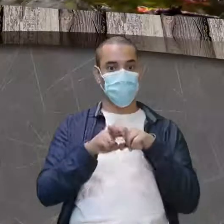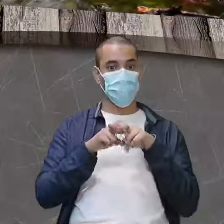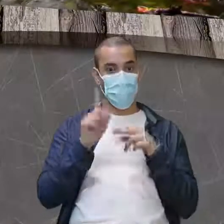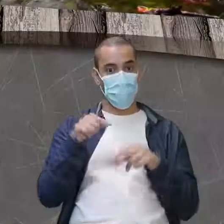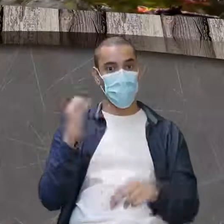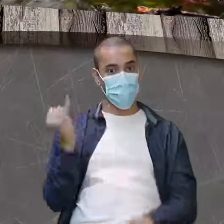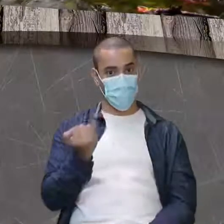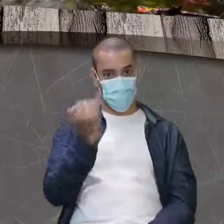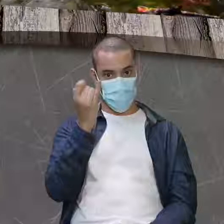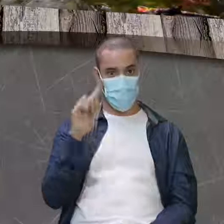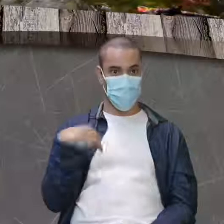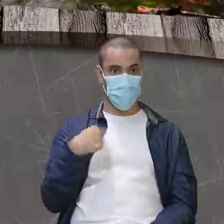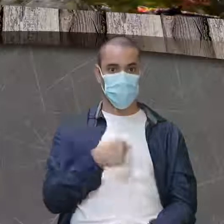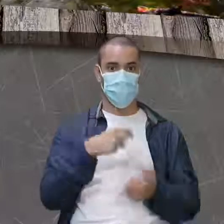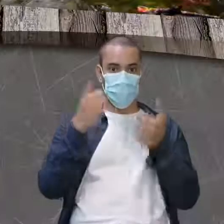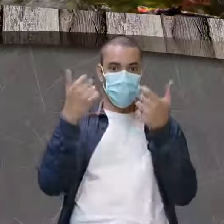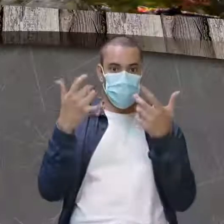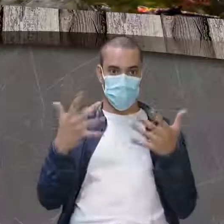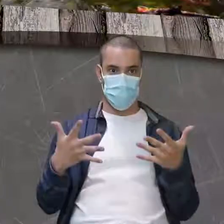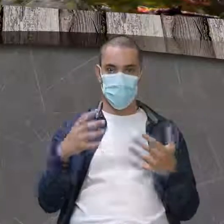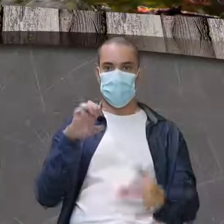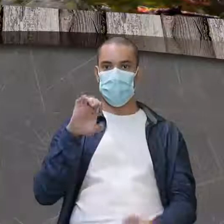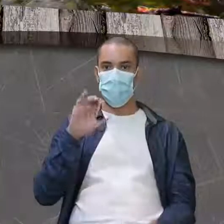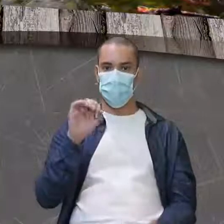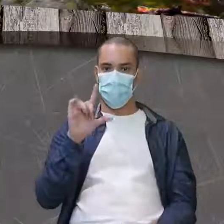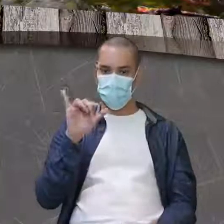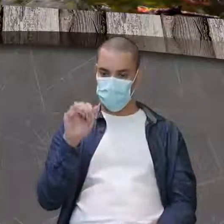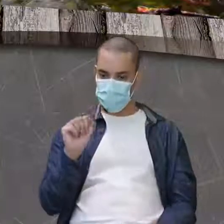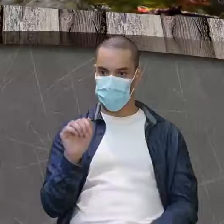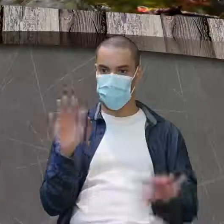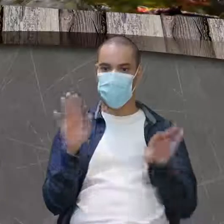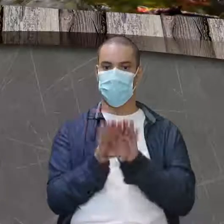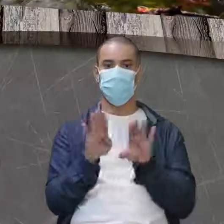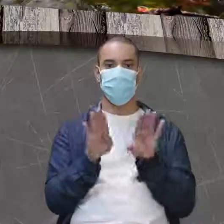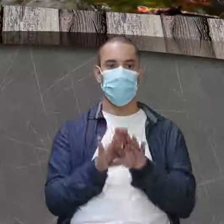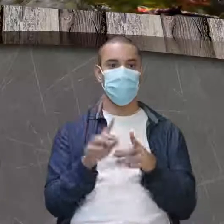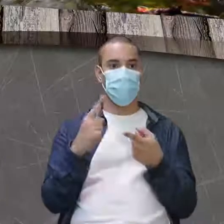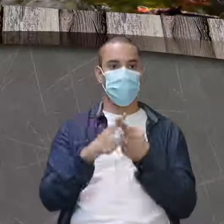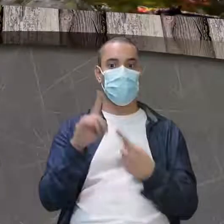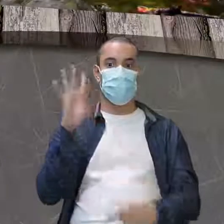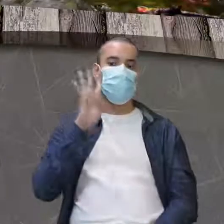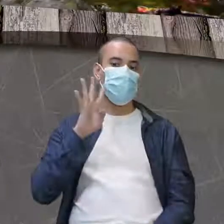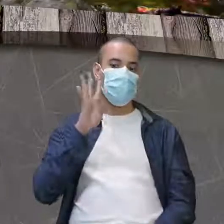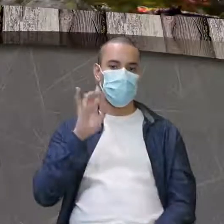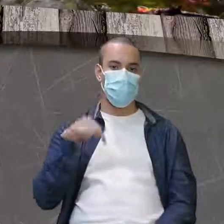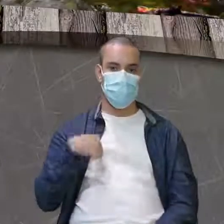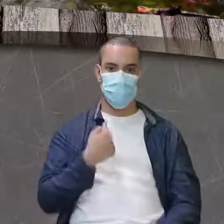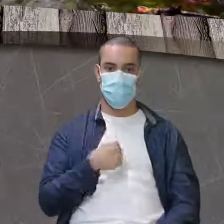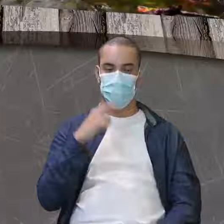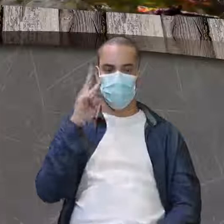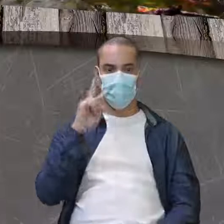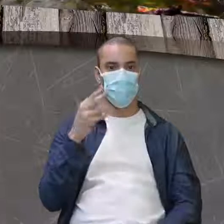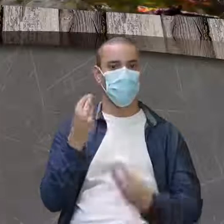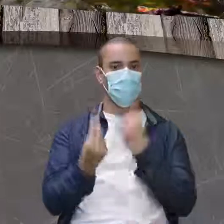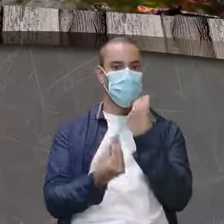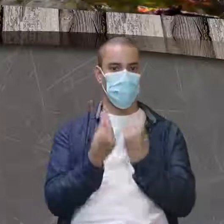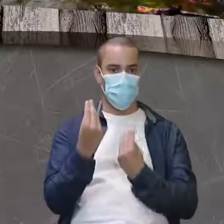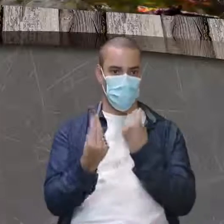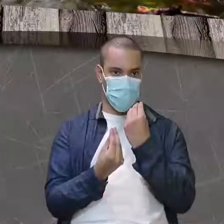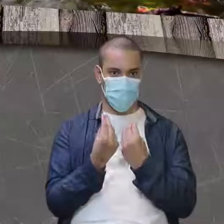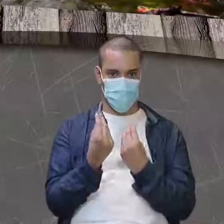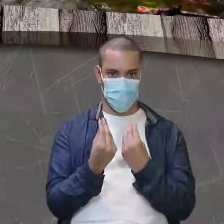muito interessante quando a gente fala dessa questão da ecologia. É muito legal a gente ver como